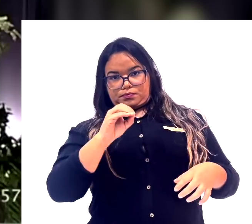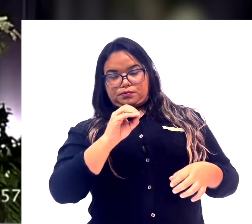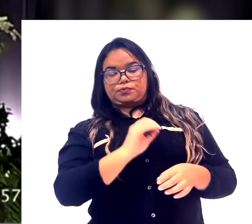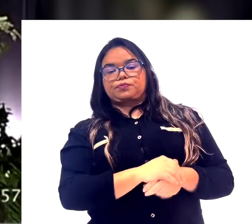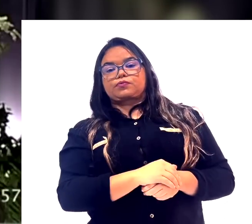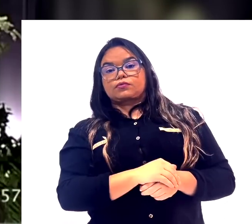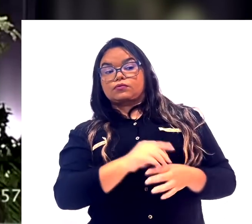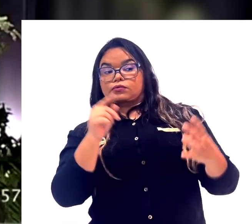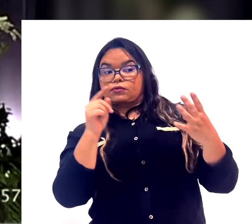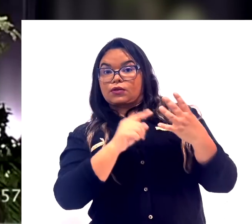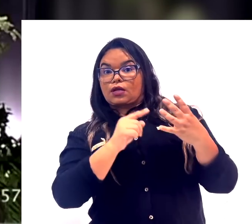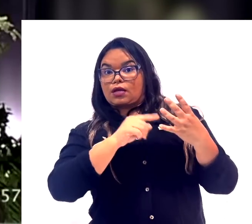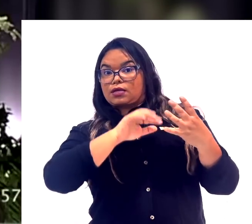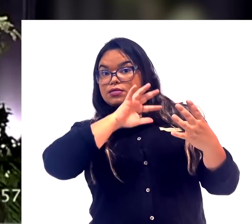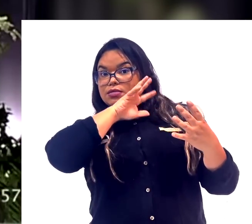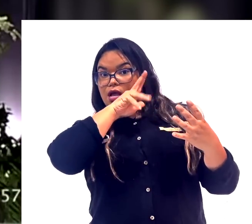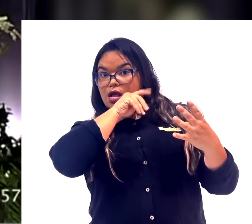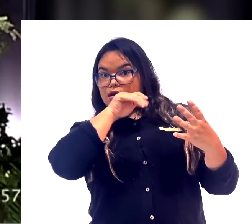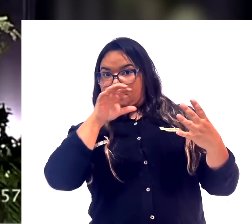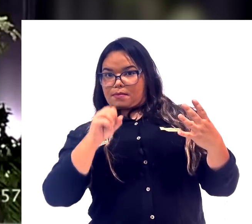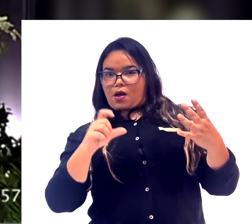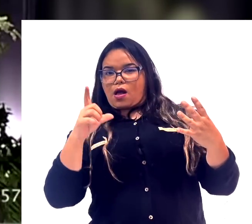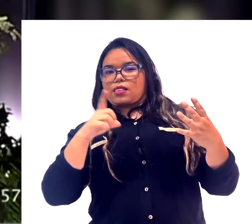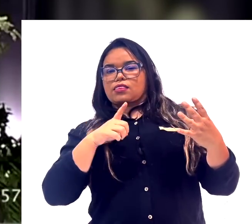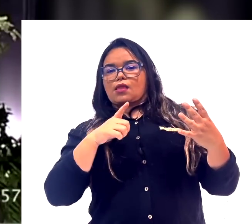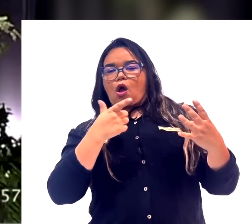na divisão dos 10, vem outro poder.